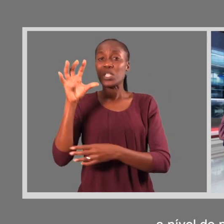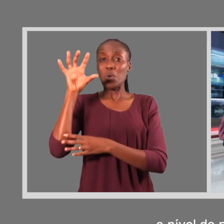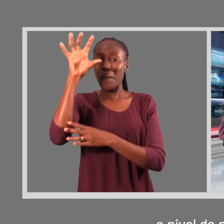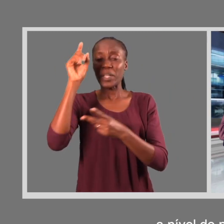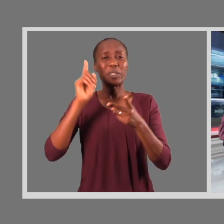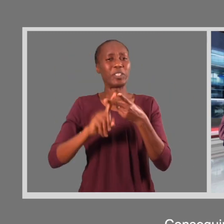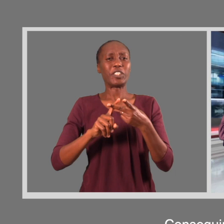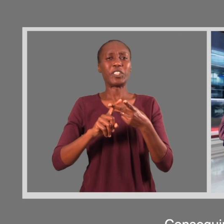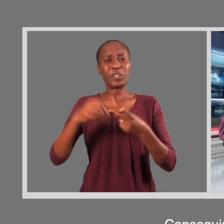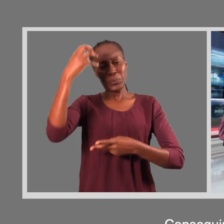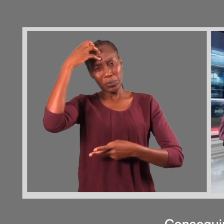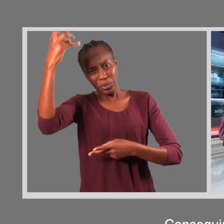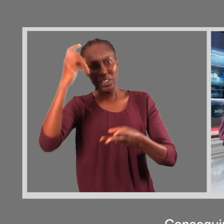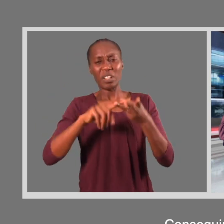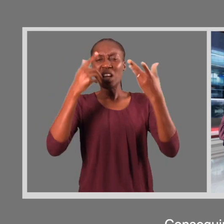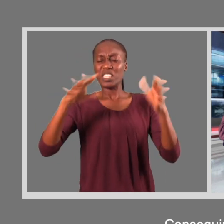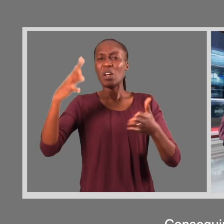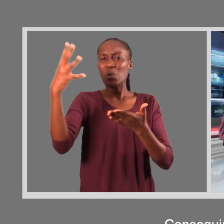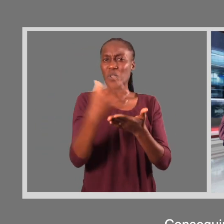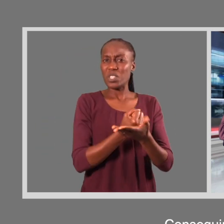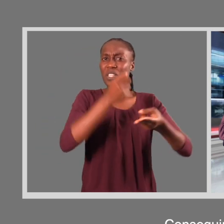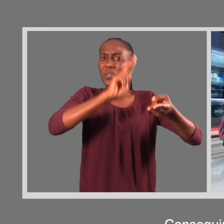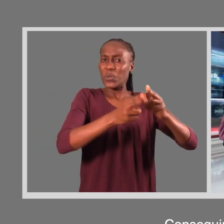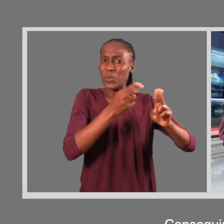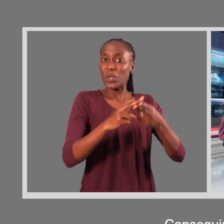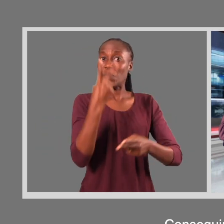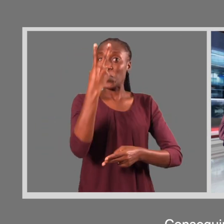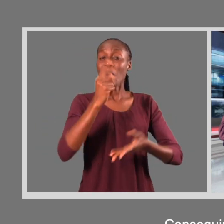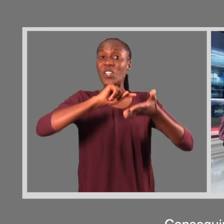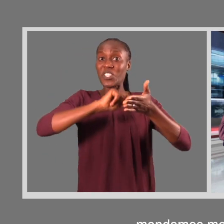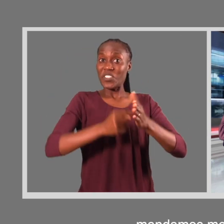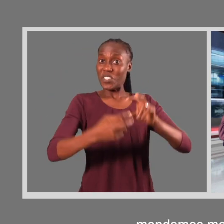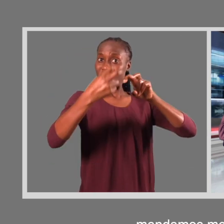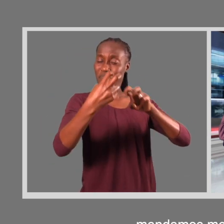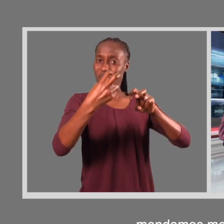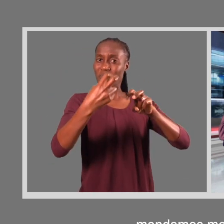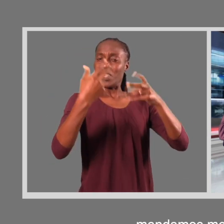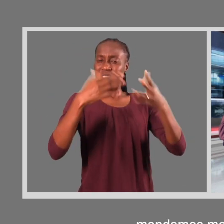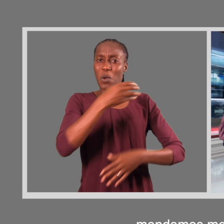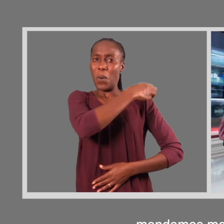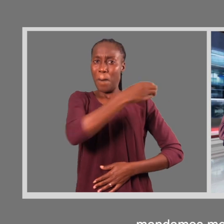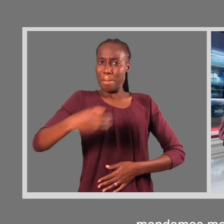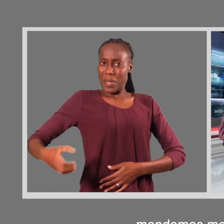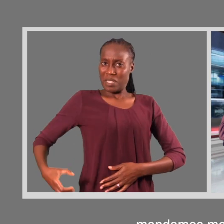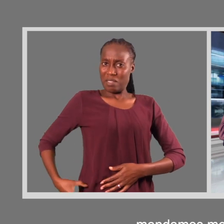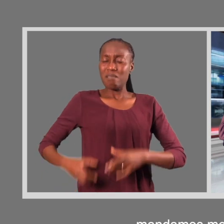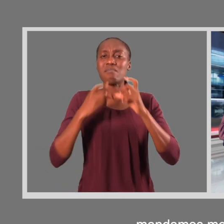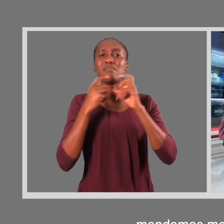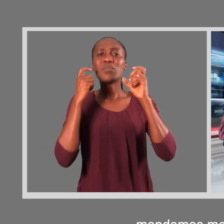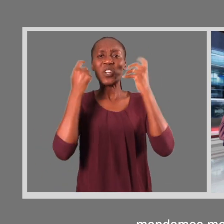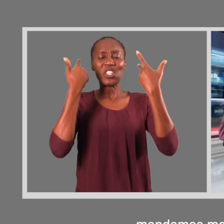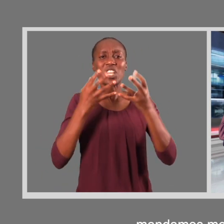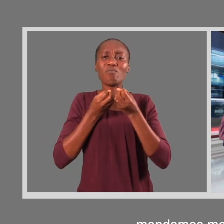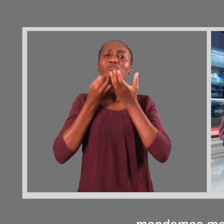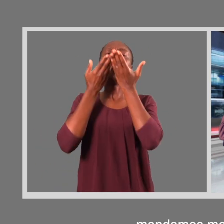governo, conseguimos até reunir duas vezes com o presidente da república, mandamos lá a mensagem daquilo que são as